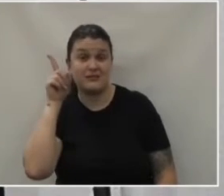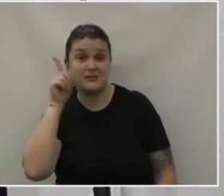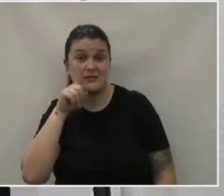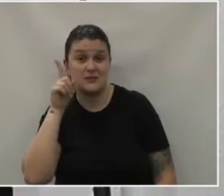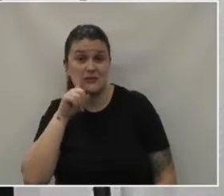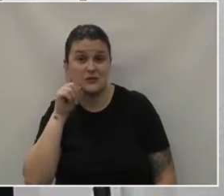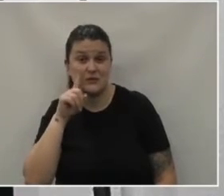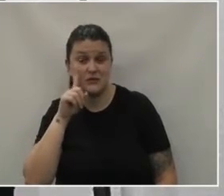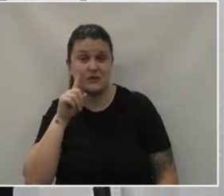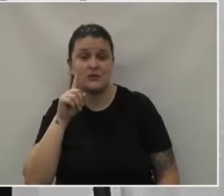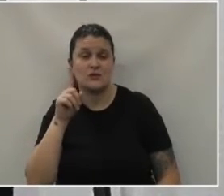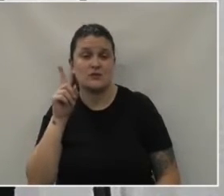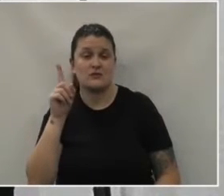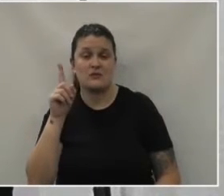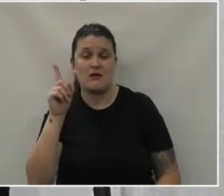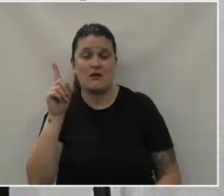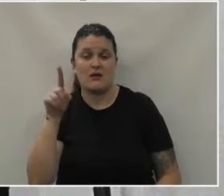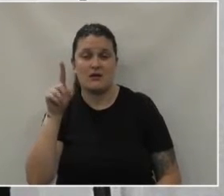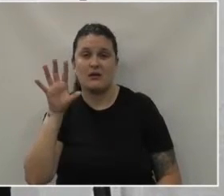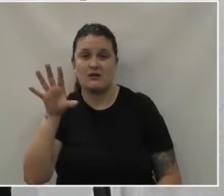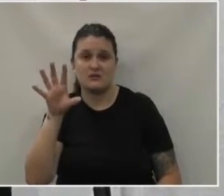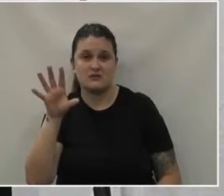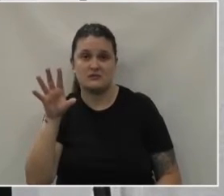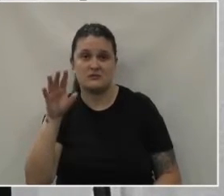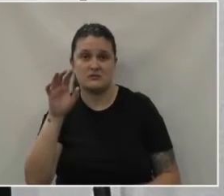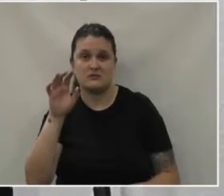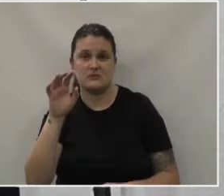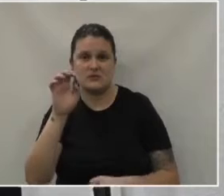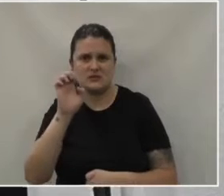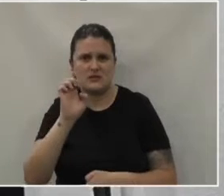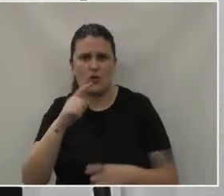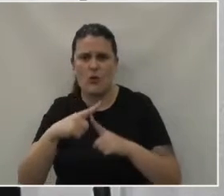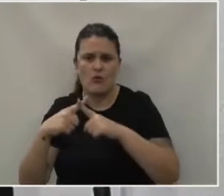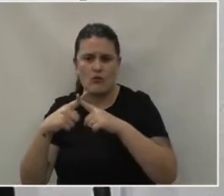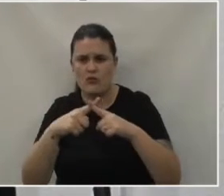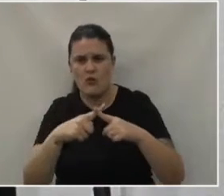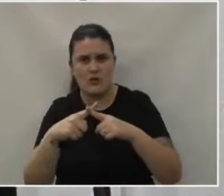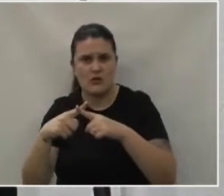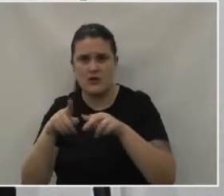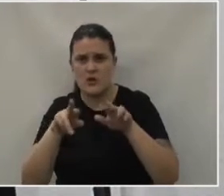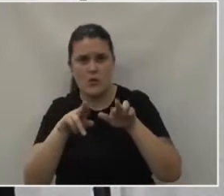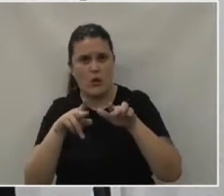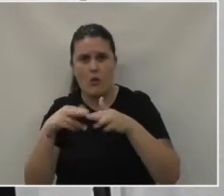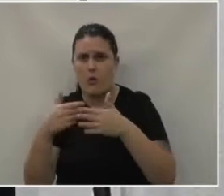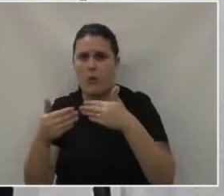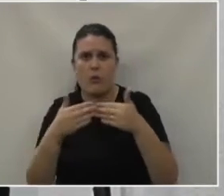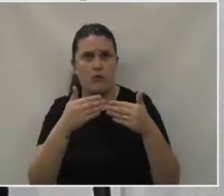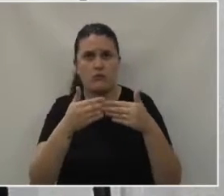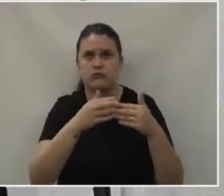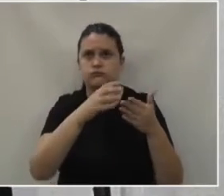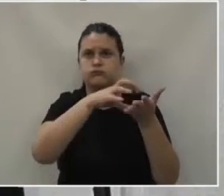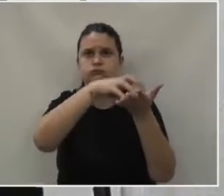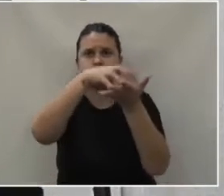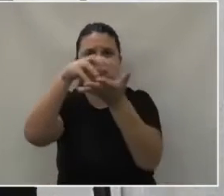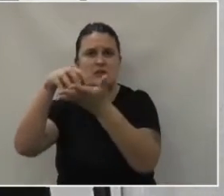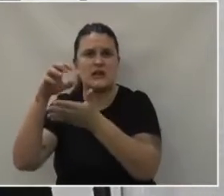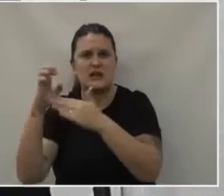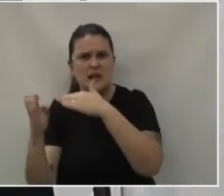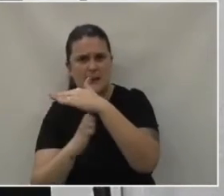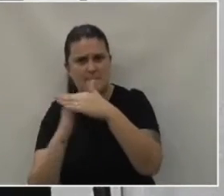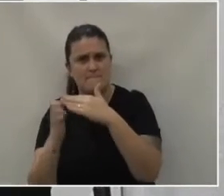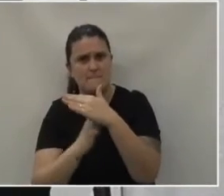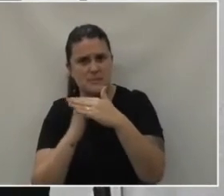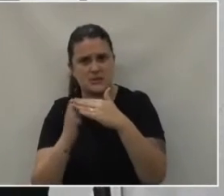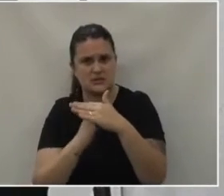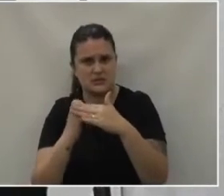empreendedorismo. Os Correios americanos são estatais, concorrem de igual para igual com várias empresas, como nós